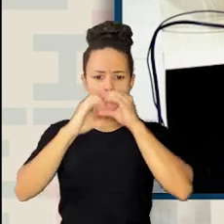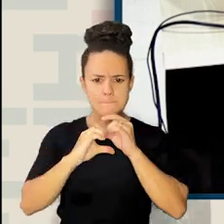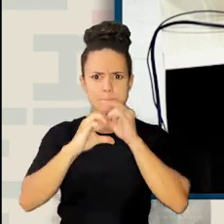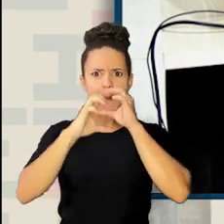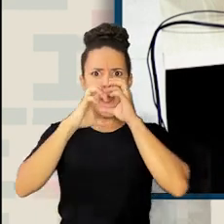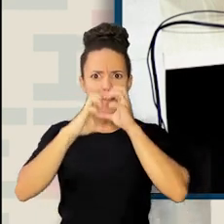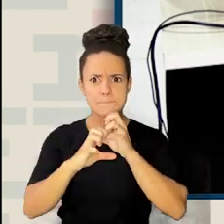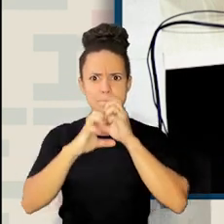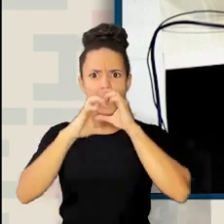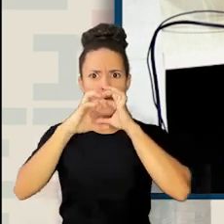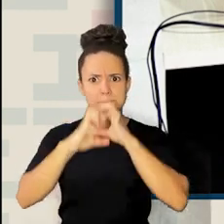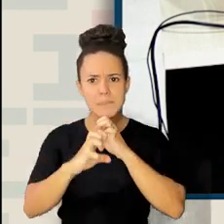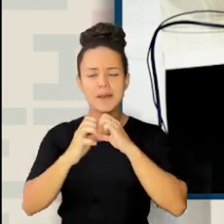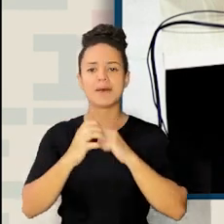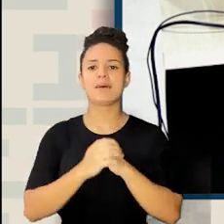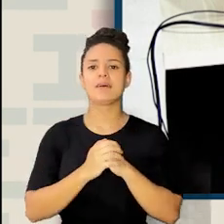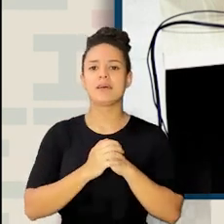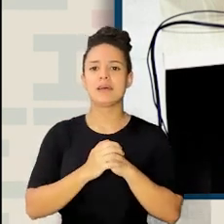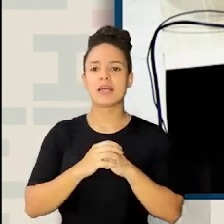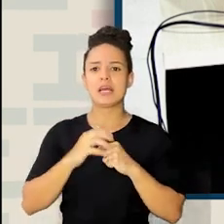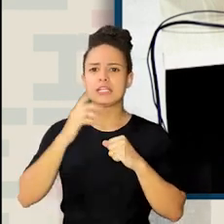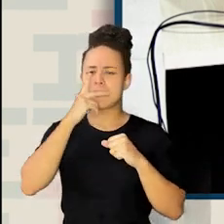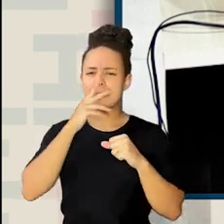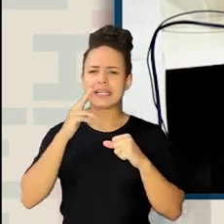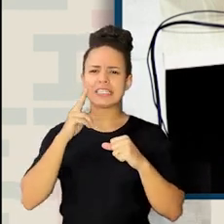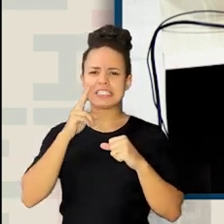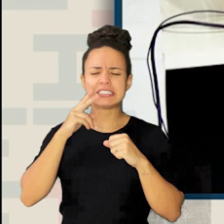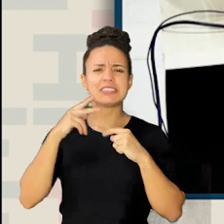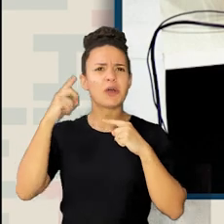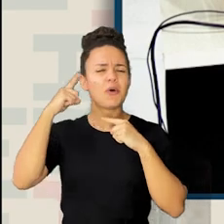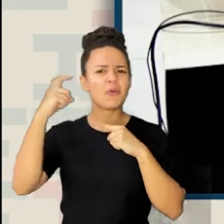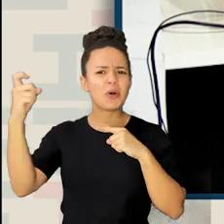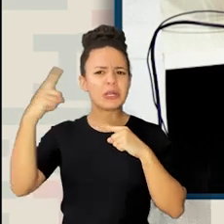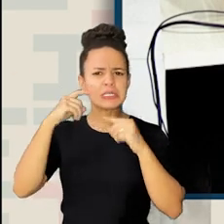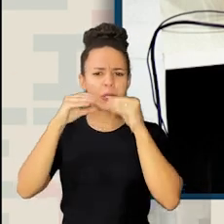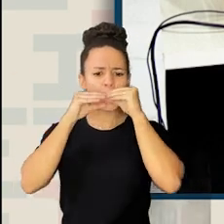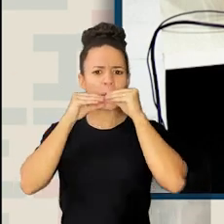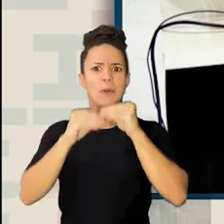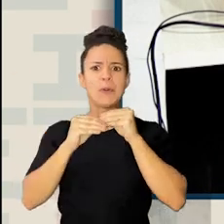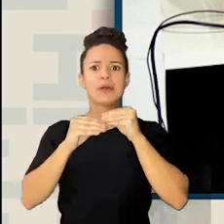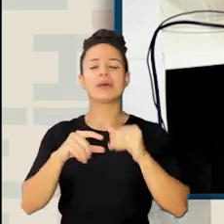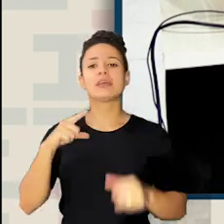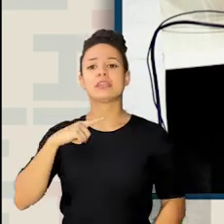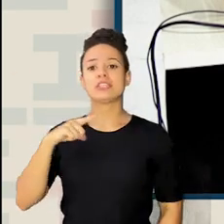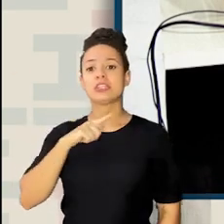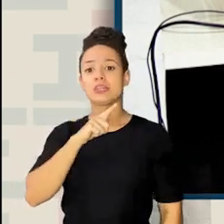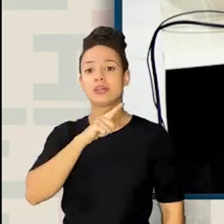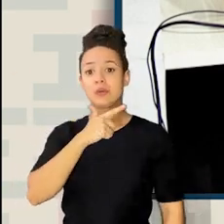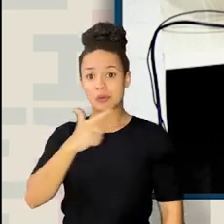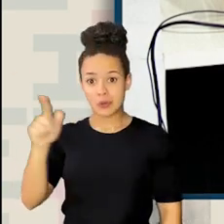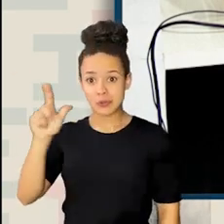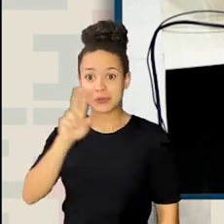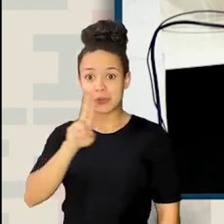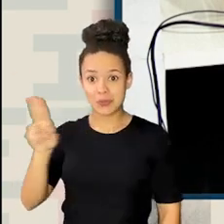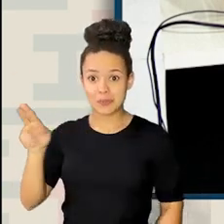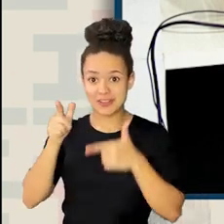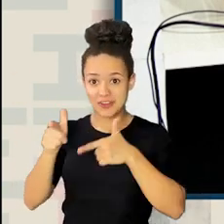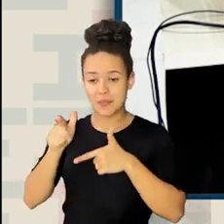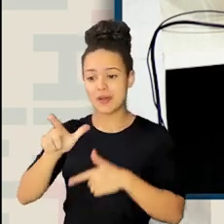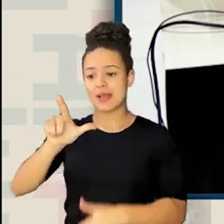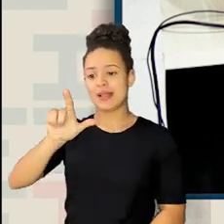né? E o som e a flauta ficava aqui, né? E tinha o Levanta-Voo, o Levanta-Voo era